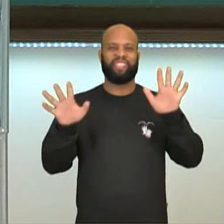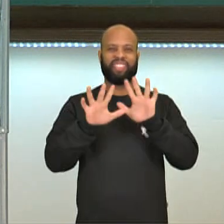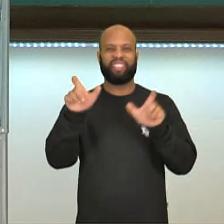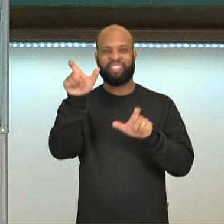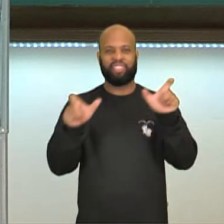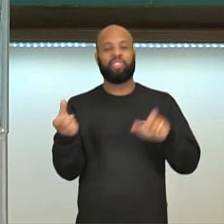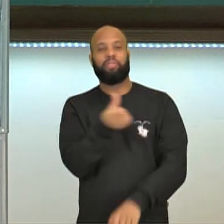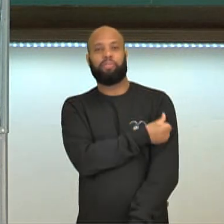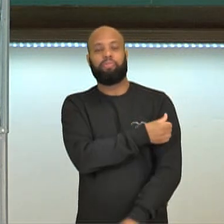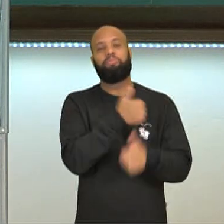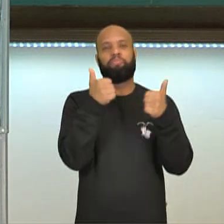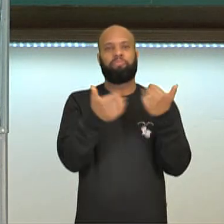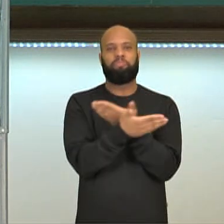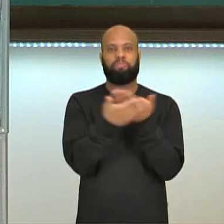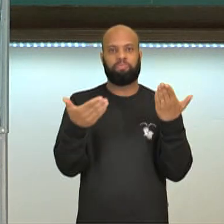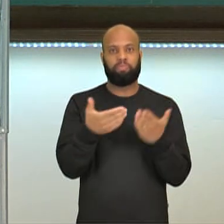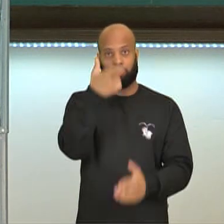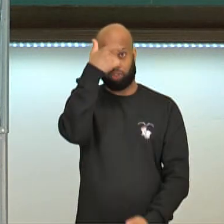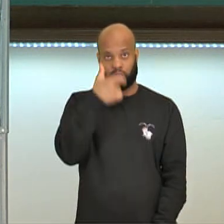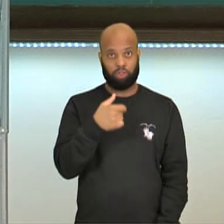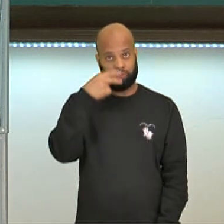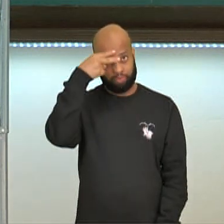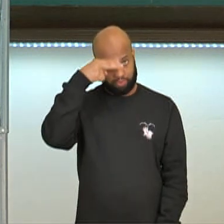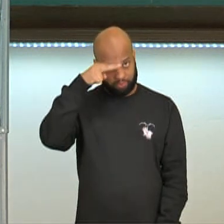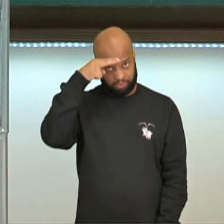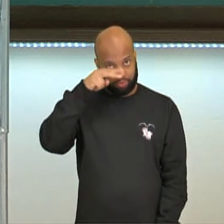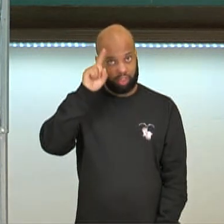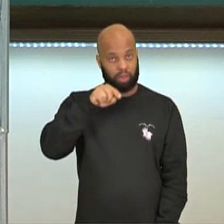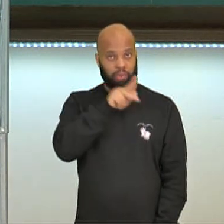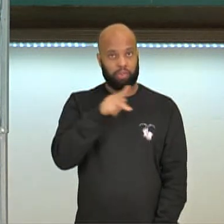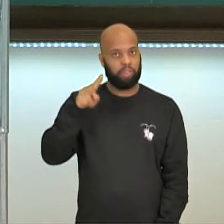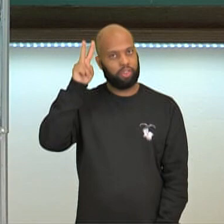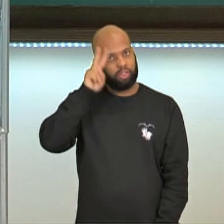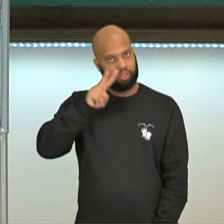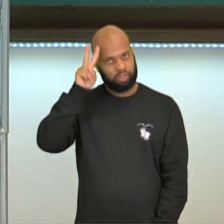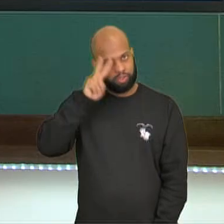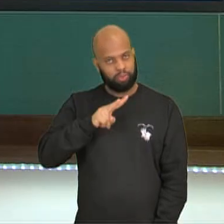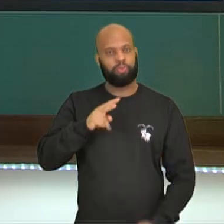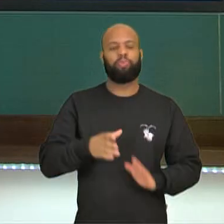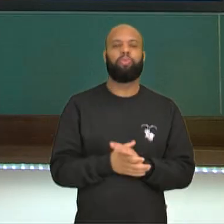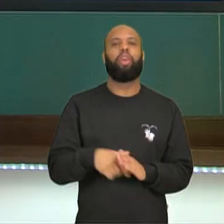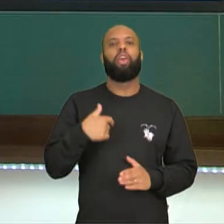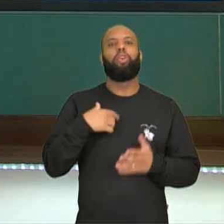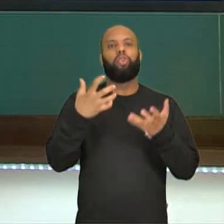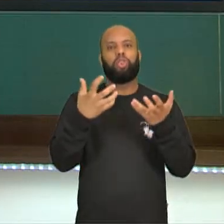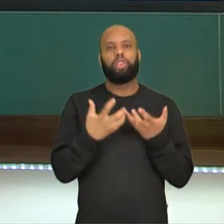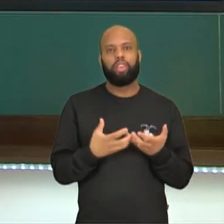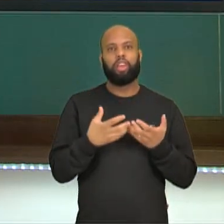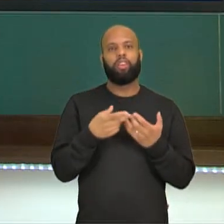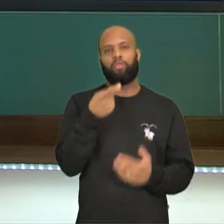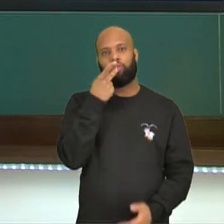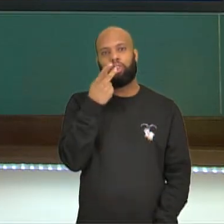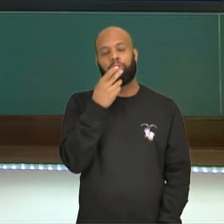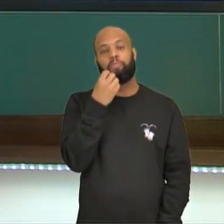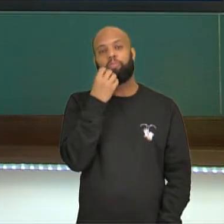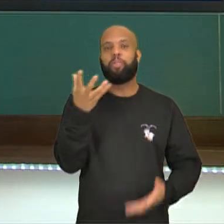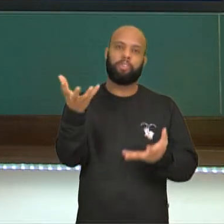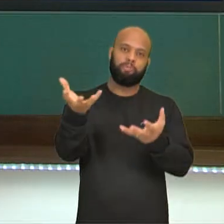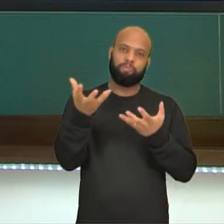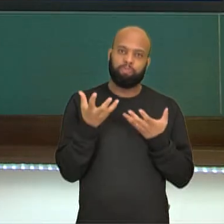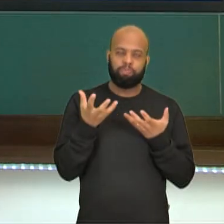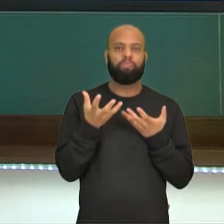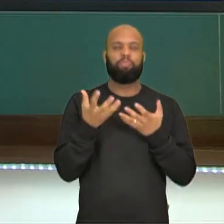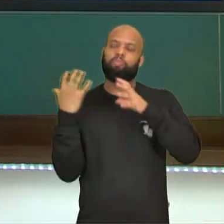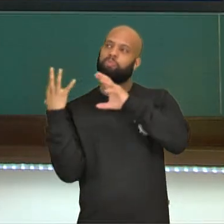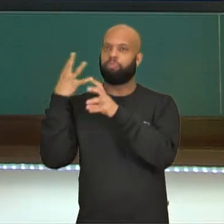Fala, galerinha do sexto ano, tudo bem? Sou o professor Roberto Falcione, professor de História. Em nome da Secretaria da Educação do Estado do Paraná, sejam todos bem-vindos para